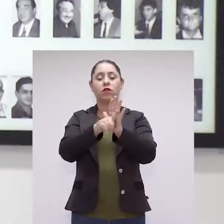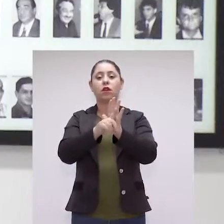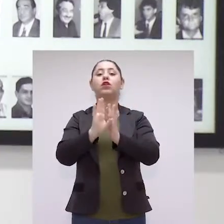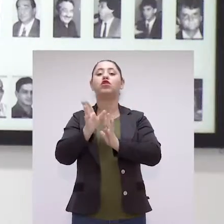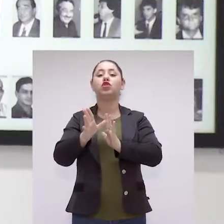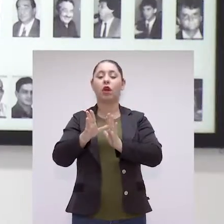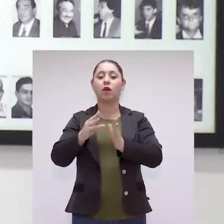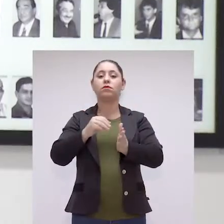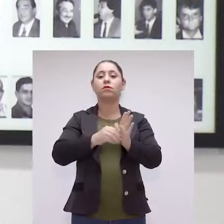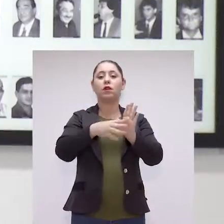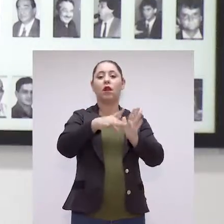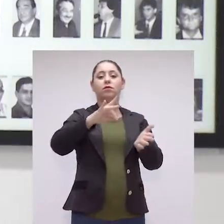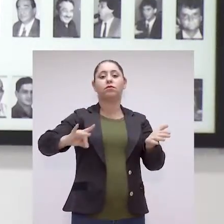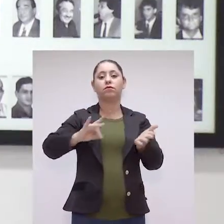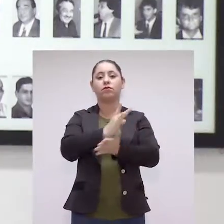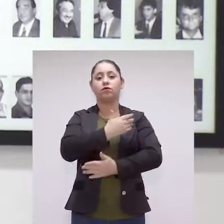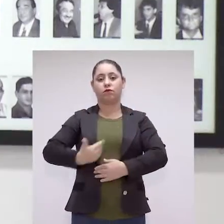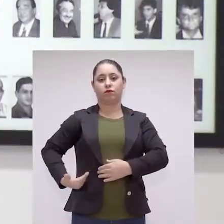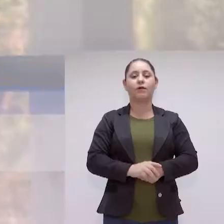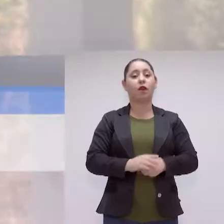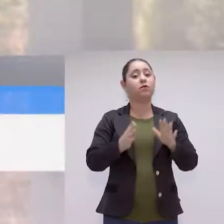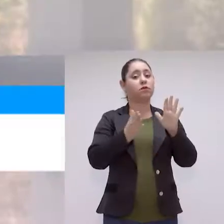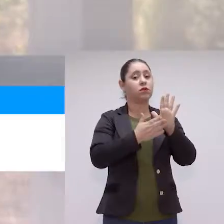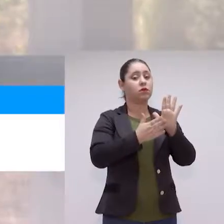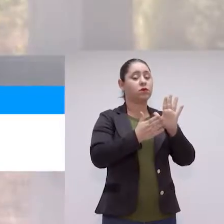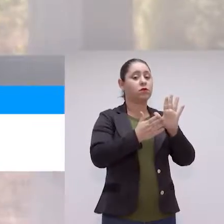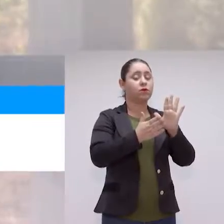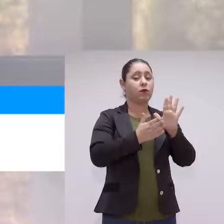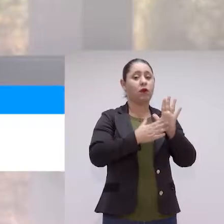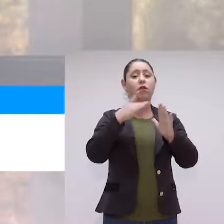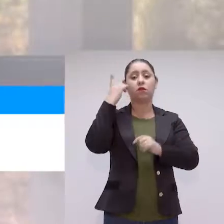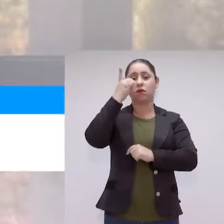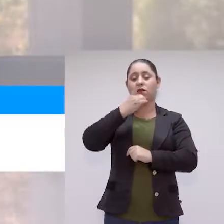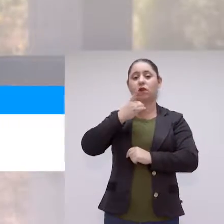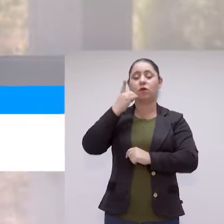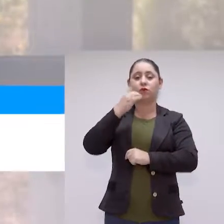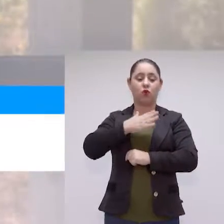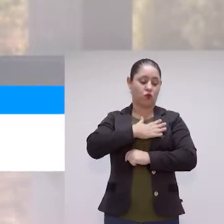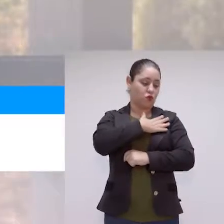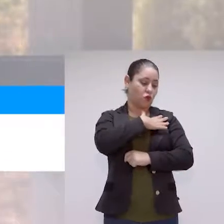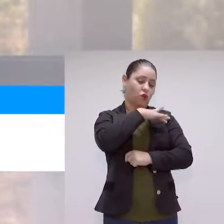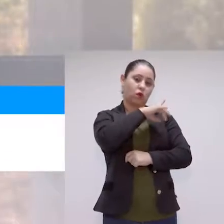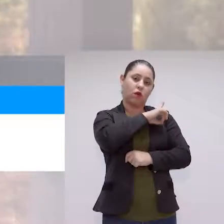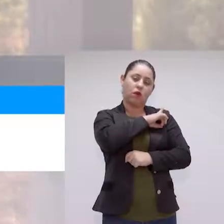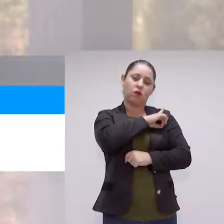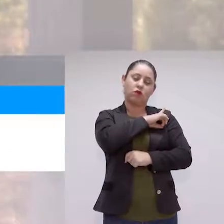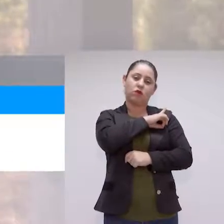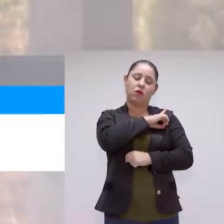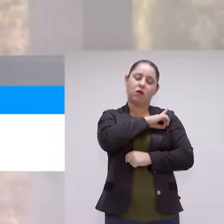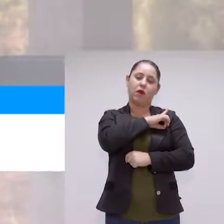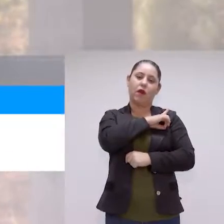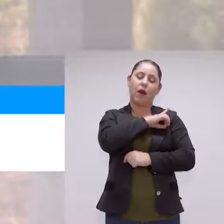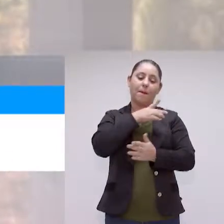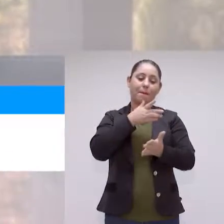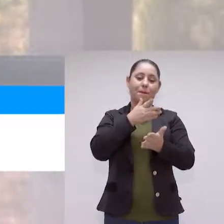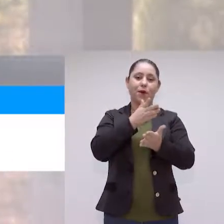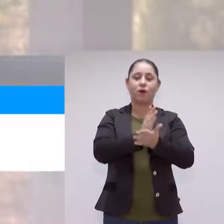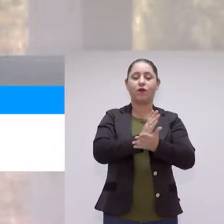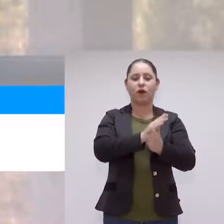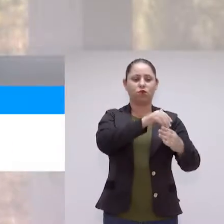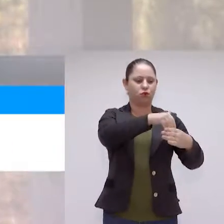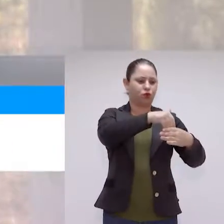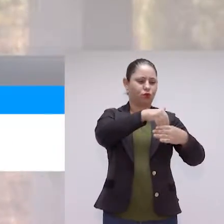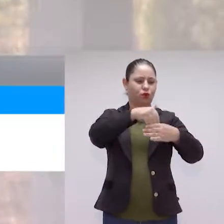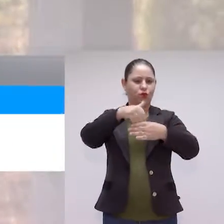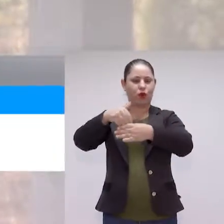lei já encaminhado para a sanção do governador. A proposta de autoria do deputado Coronel Davi, sem partido, foi aprovada